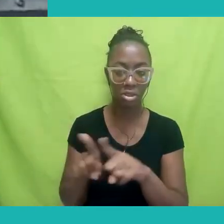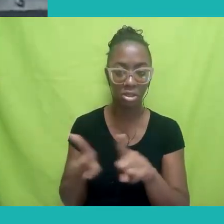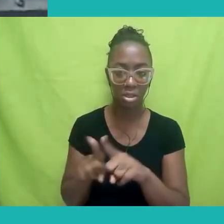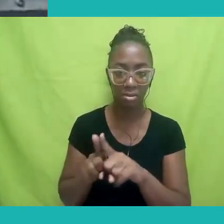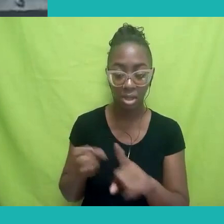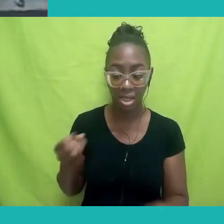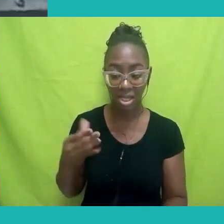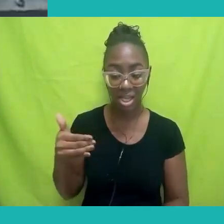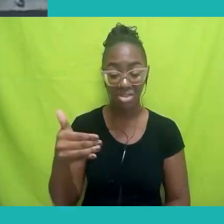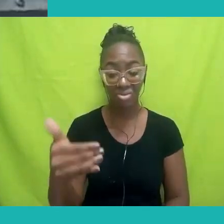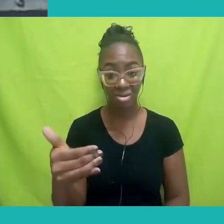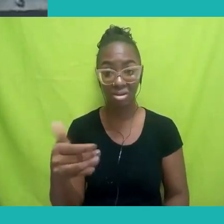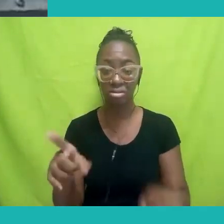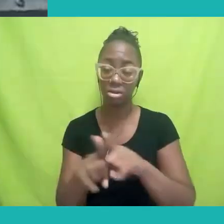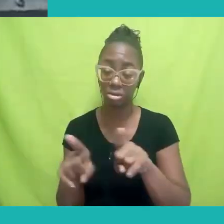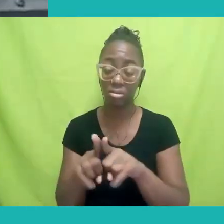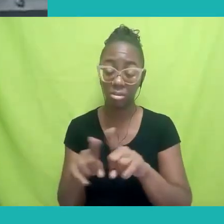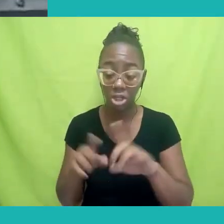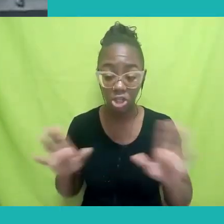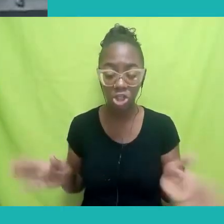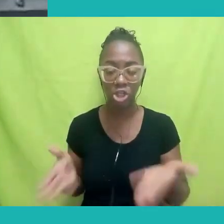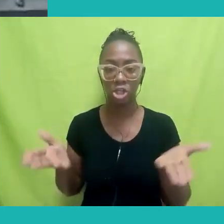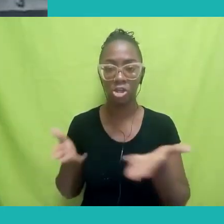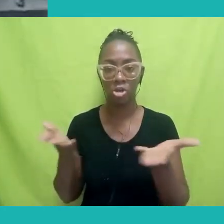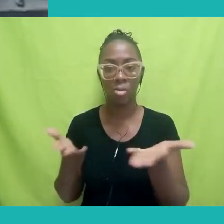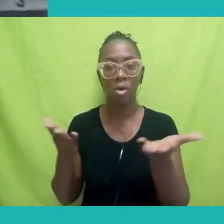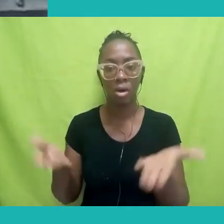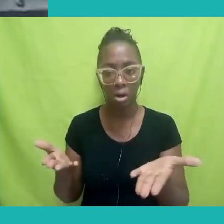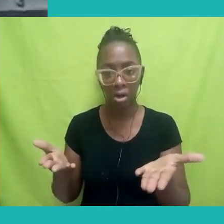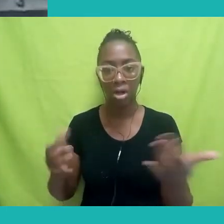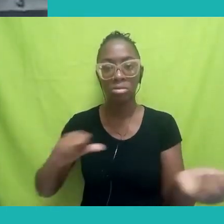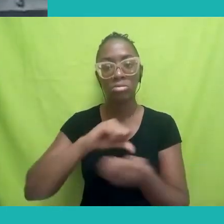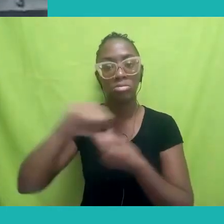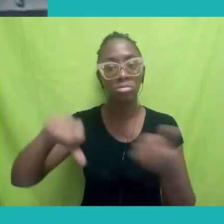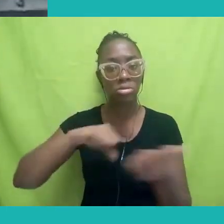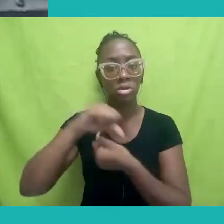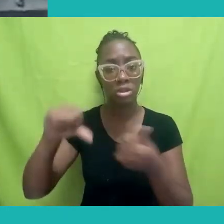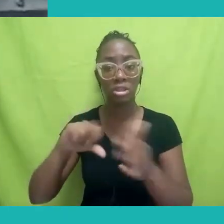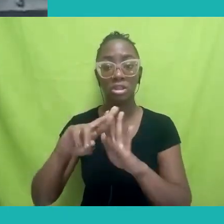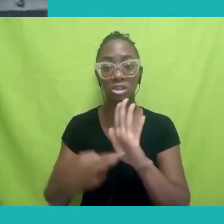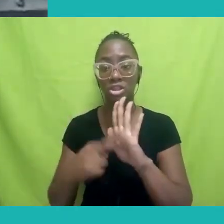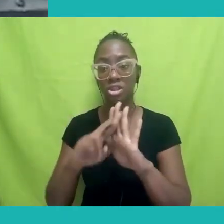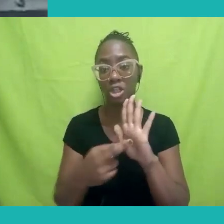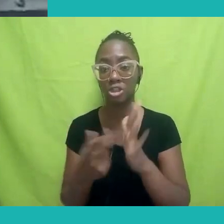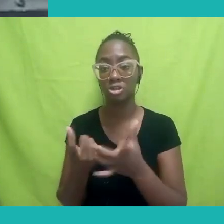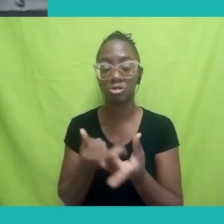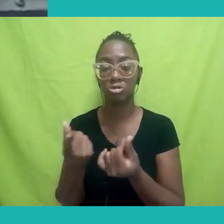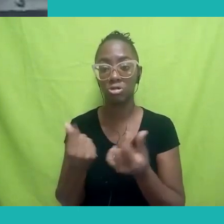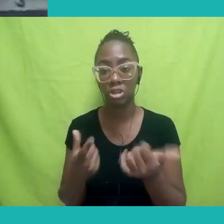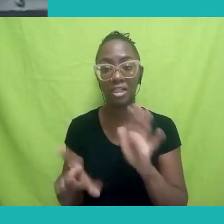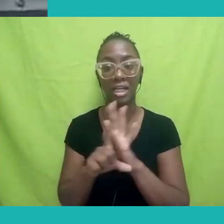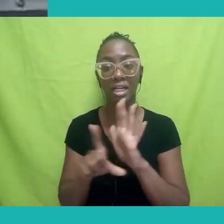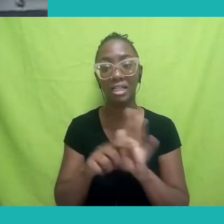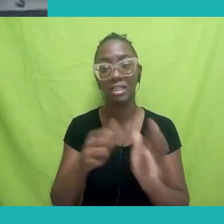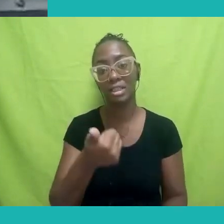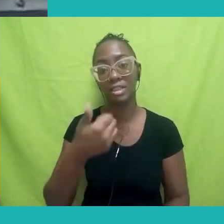que inclusive foi o que motivou muito da mudança nas regras de custeio no bojo da Lei